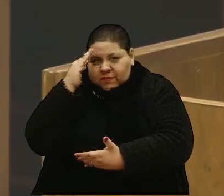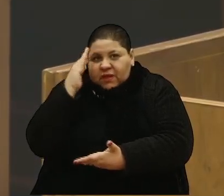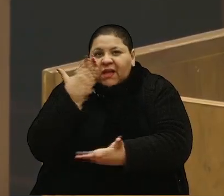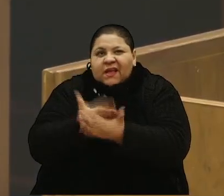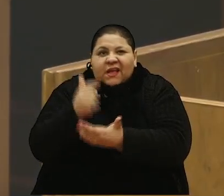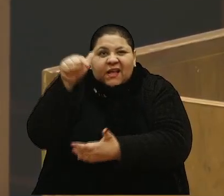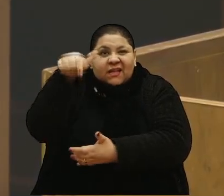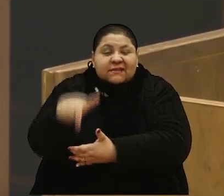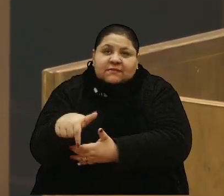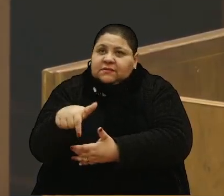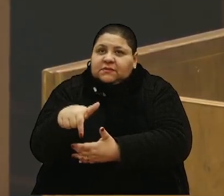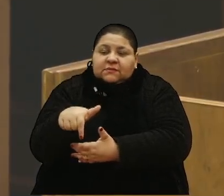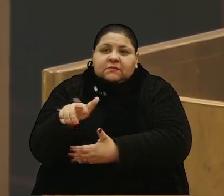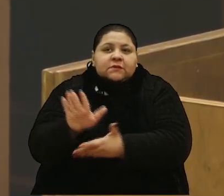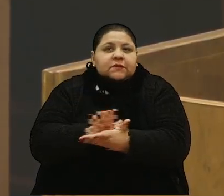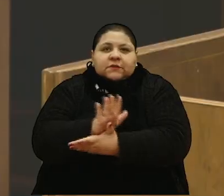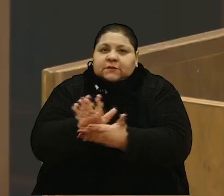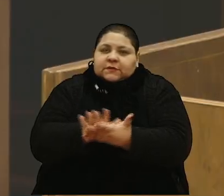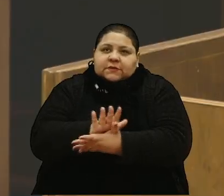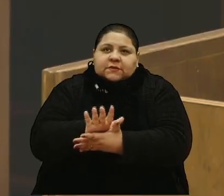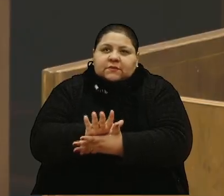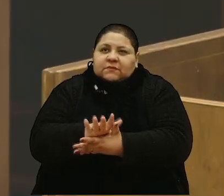aqui ninguém é tão